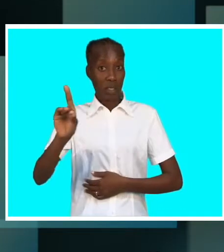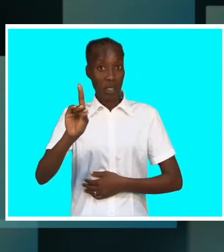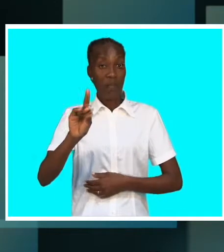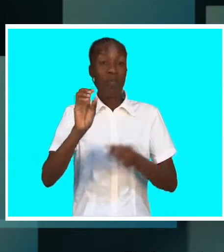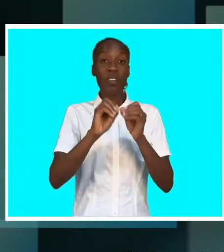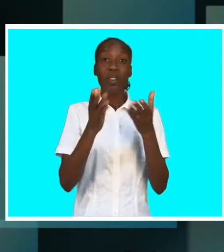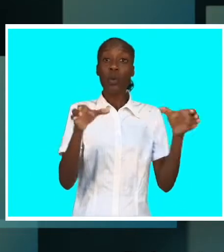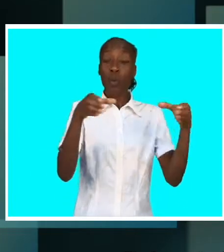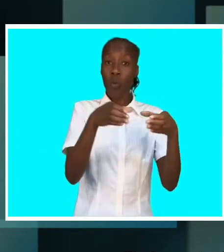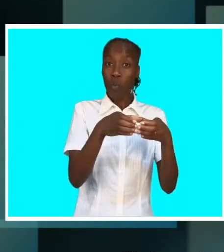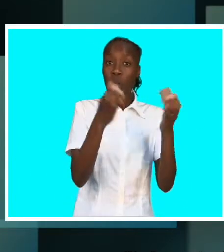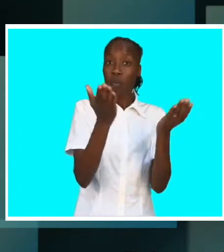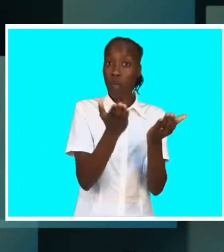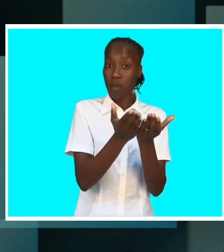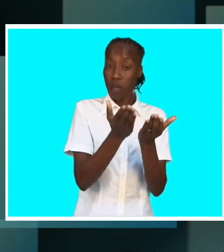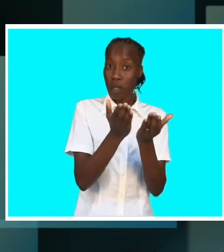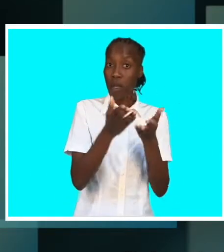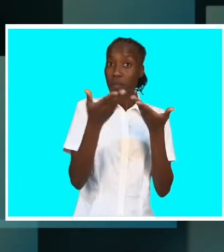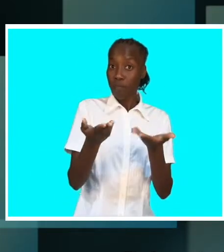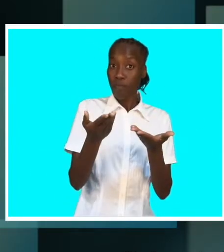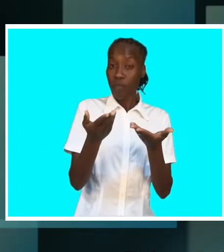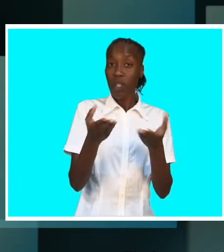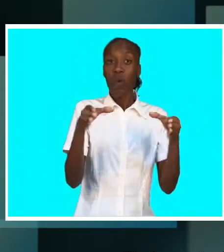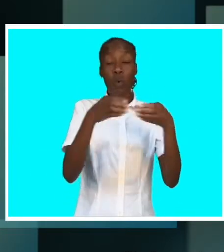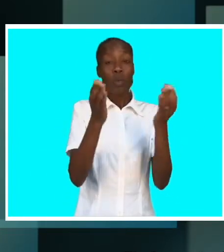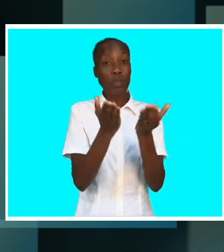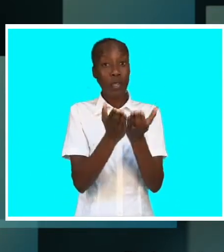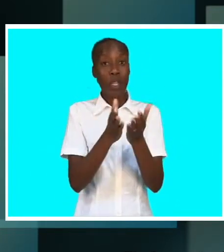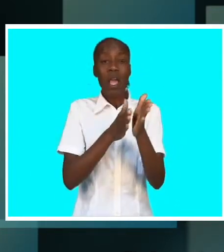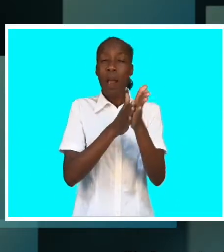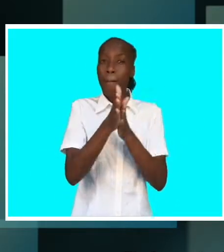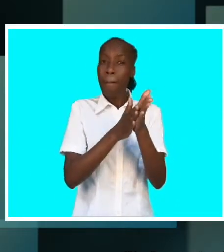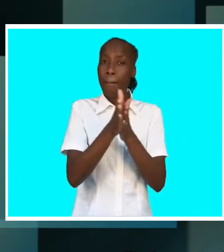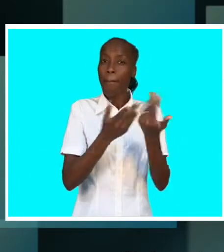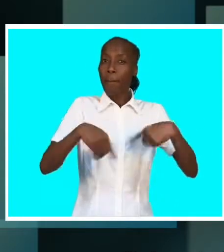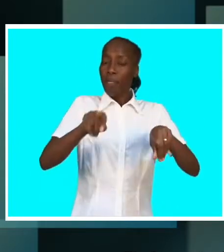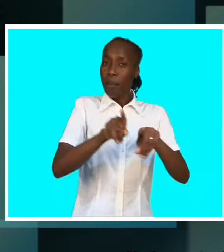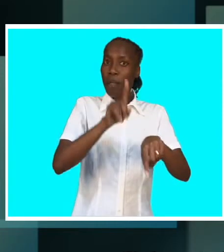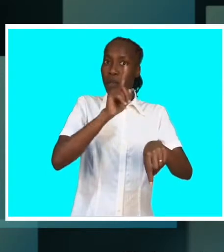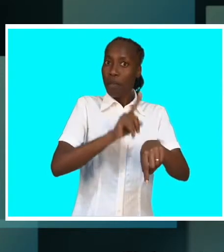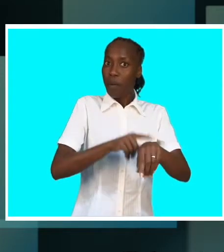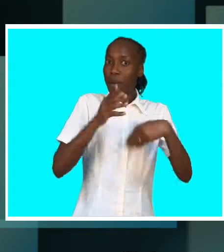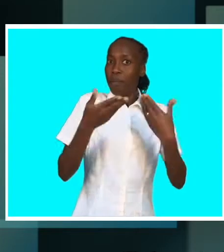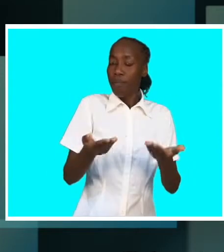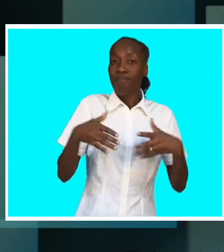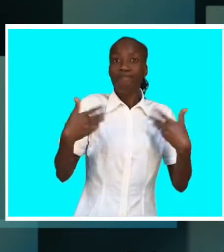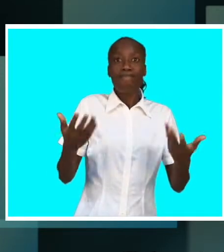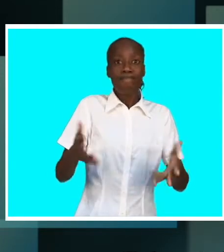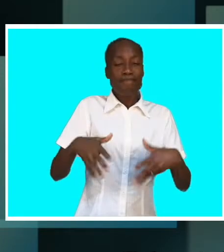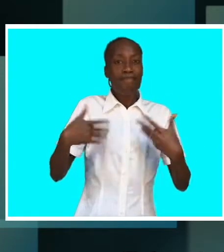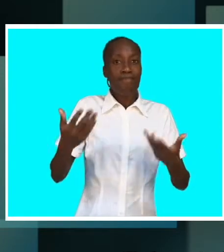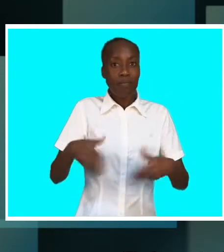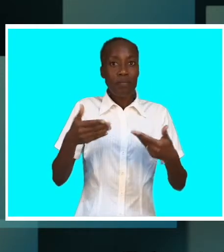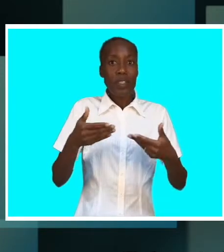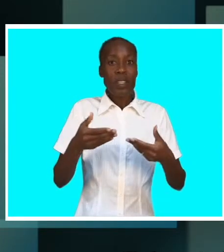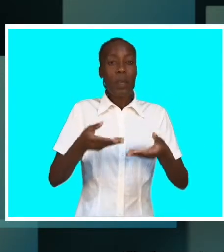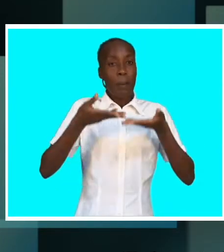físico-motor, que faz parte do grupo teatral Chuvuco, que também aproveitaram este momento